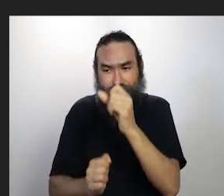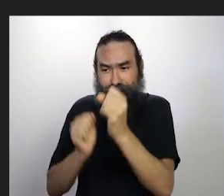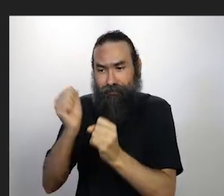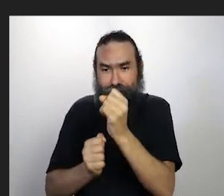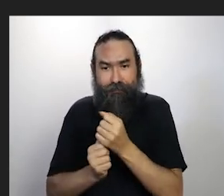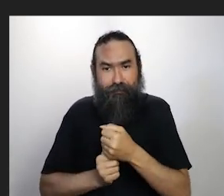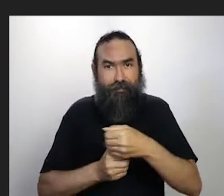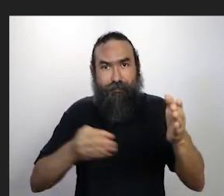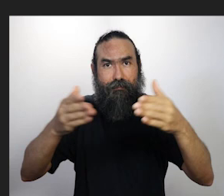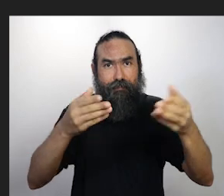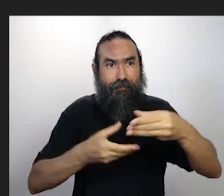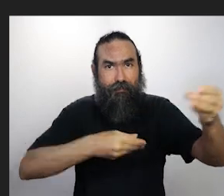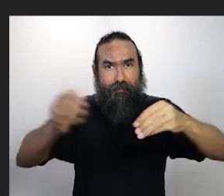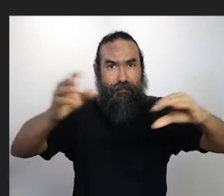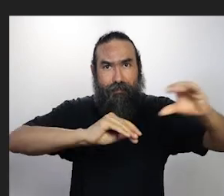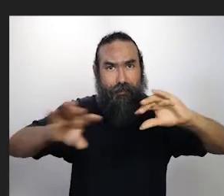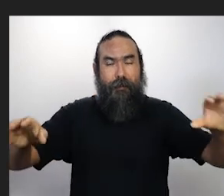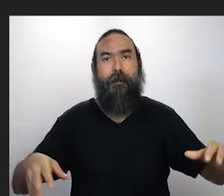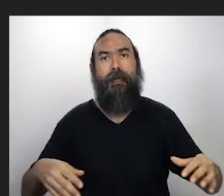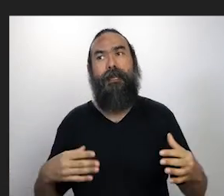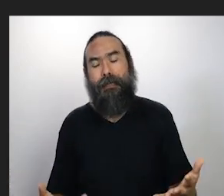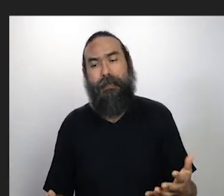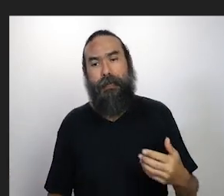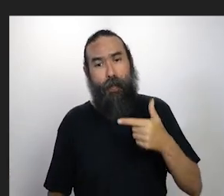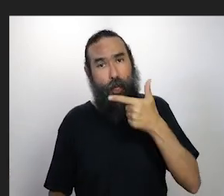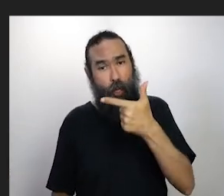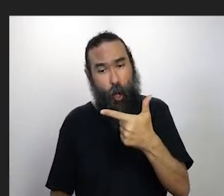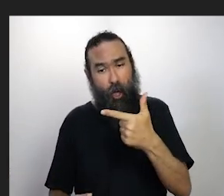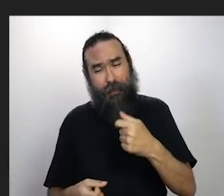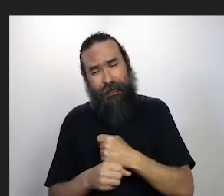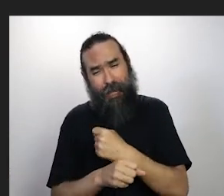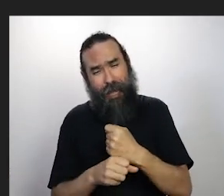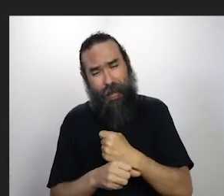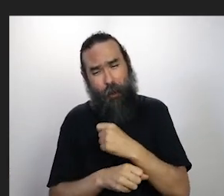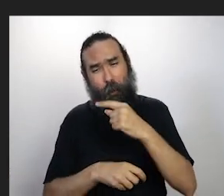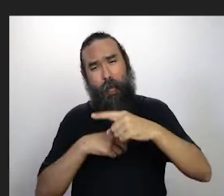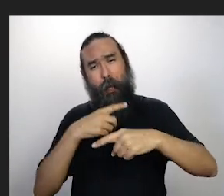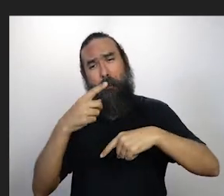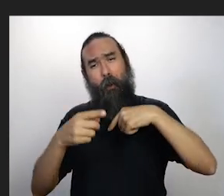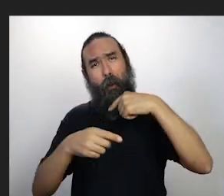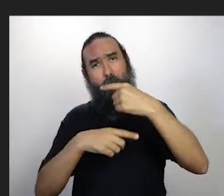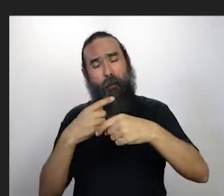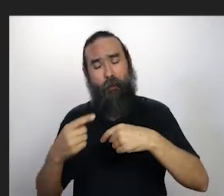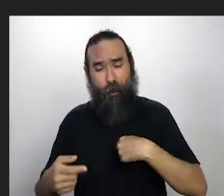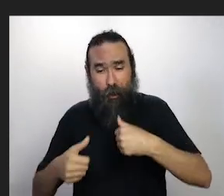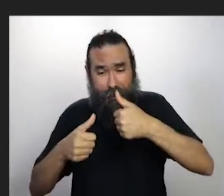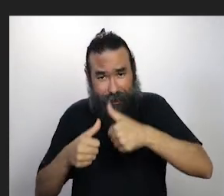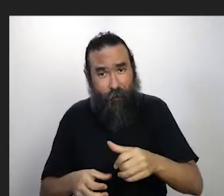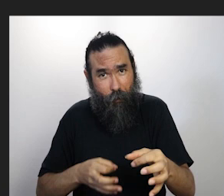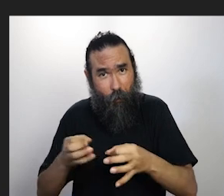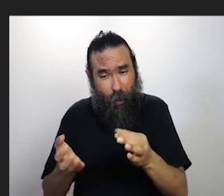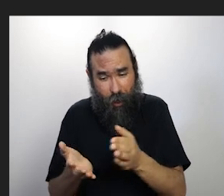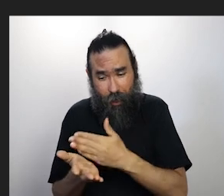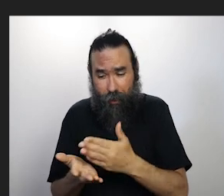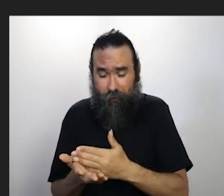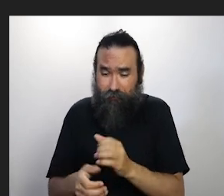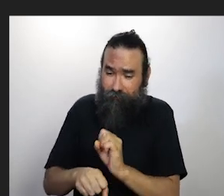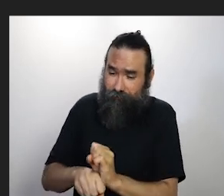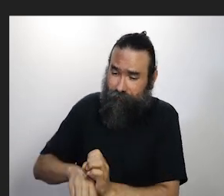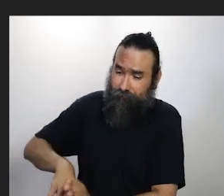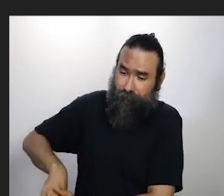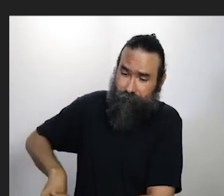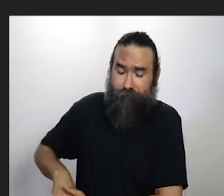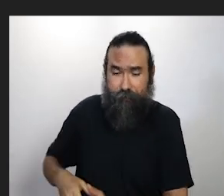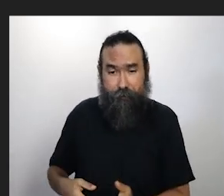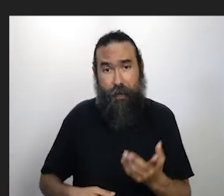produzir e publicar. Eu fui vendo, passaram-se, sei lá, 2 anos depois, eu estava com esse projeto em stand-by, e